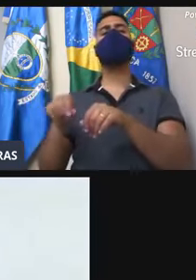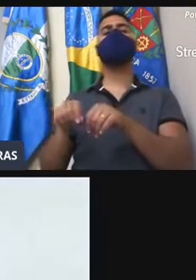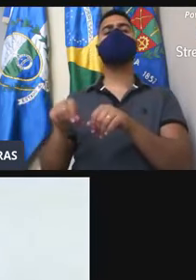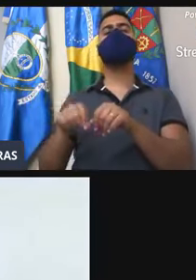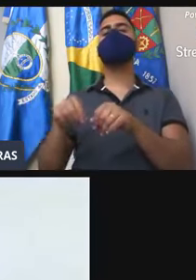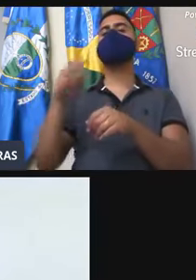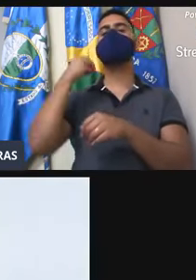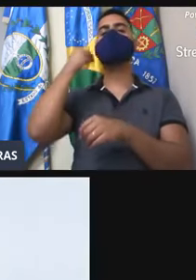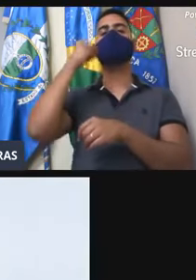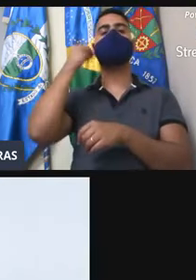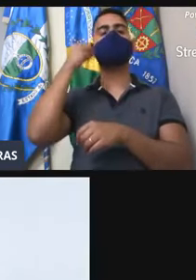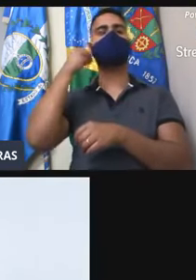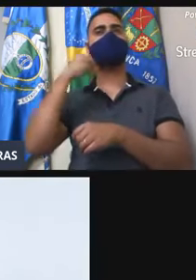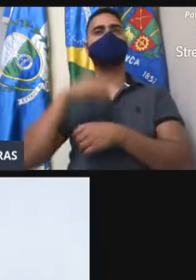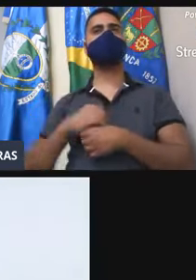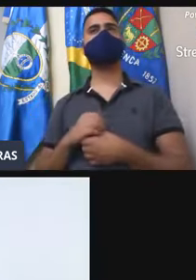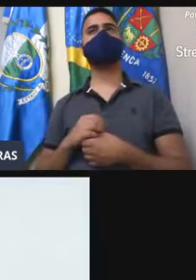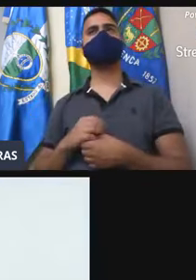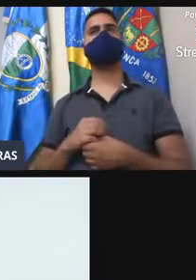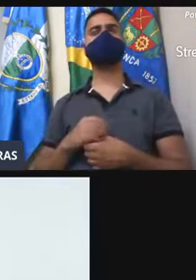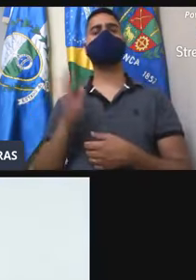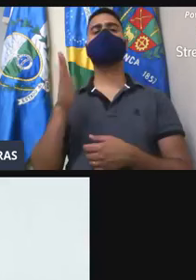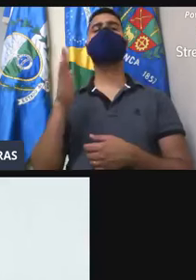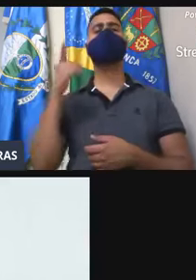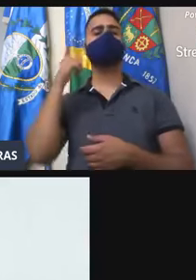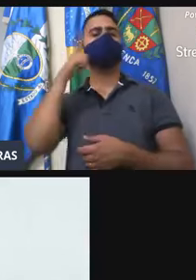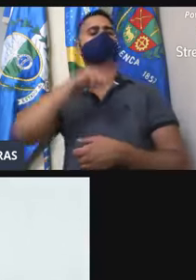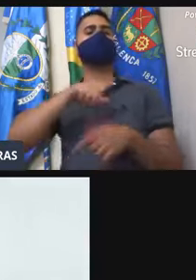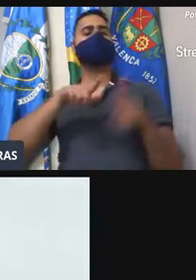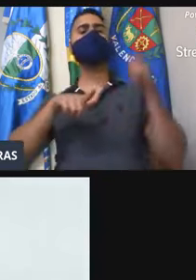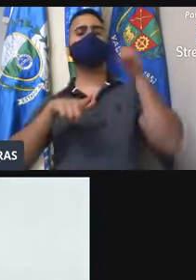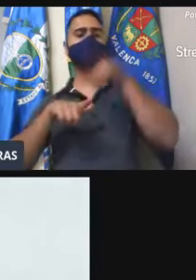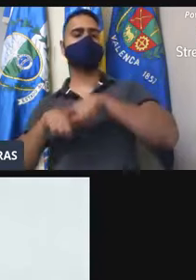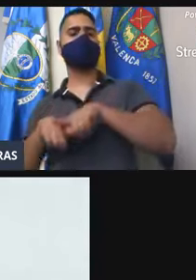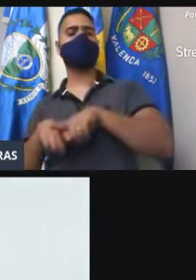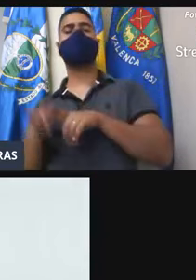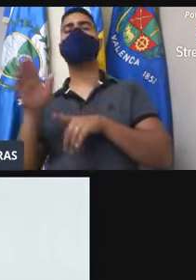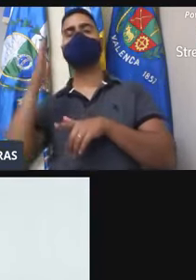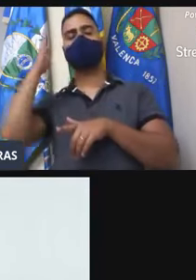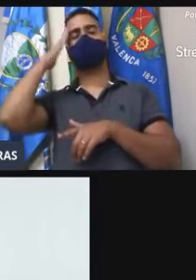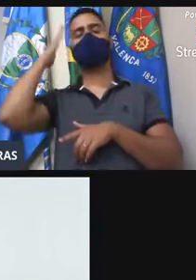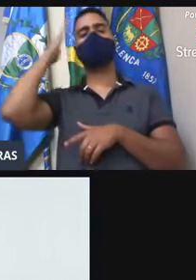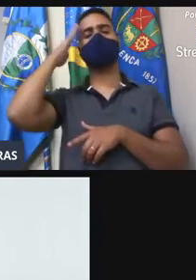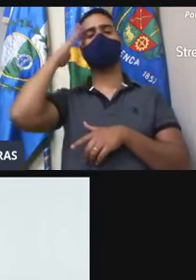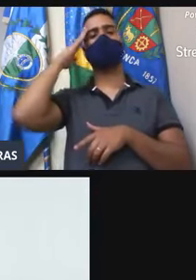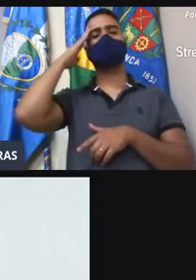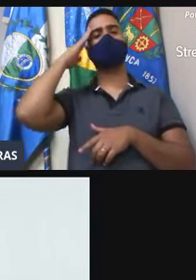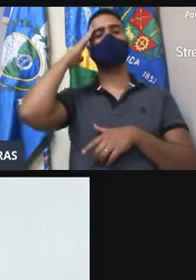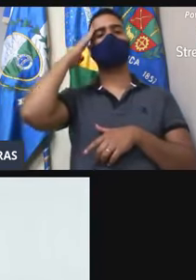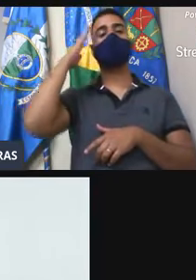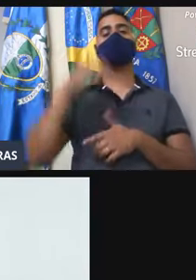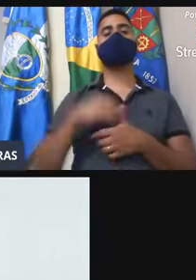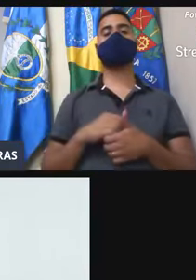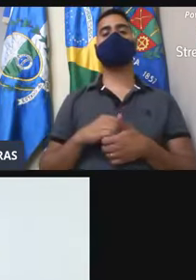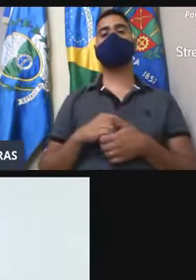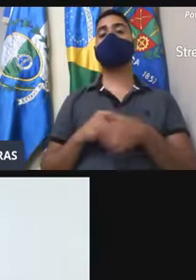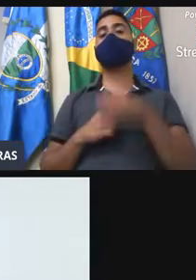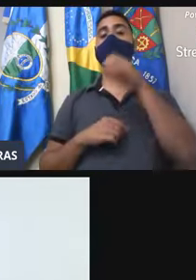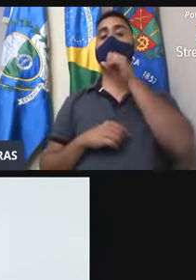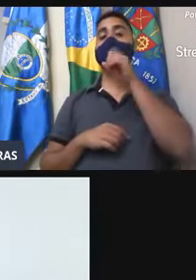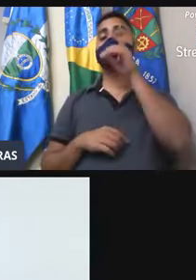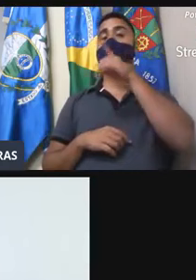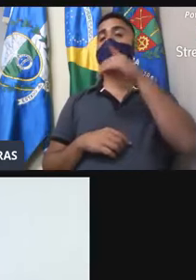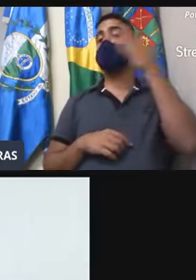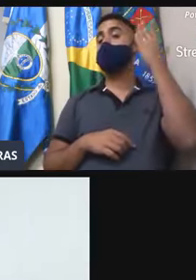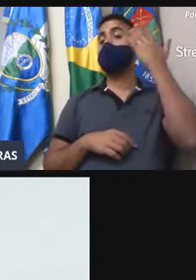farão esse teste. Os testes já estão acontecendo dentro do distrito. A gente sabe que esse final